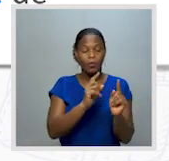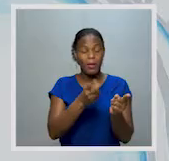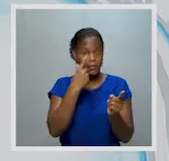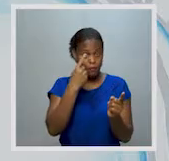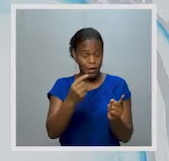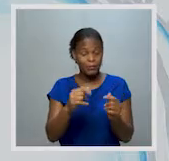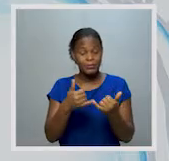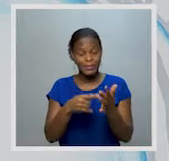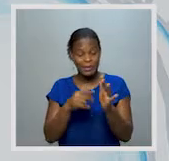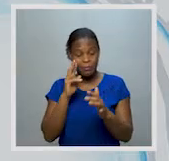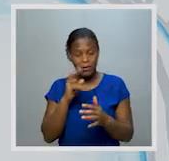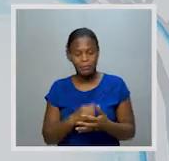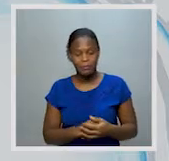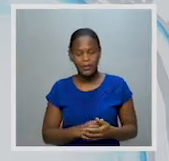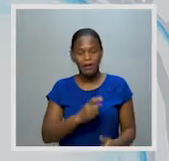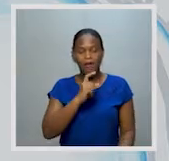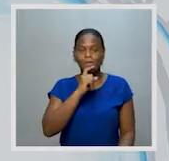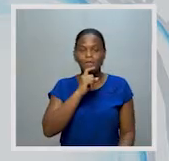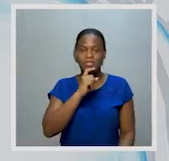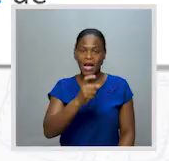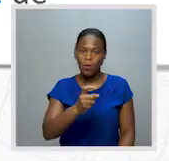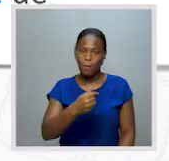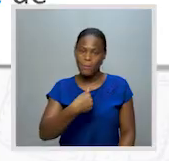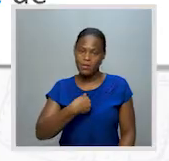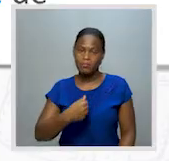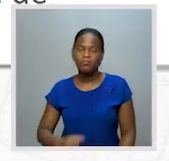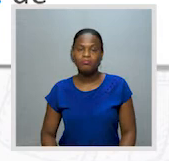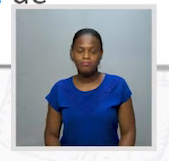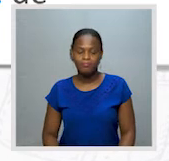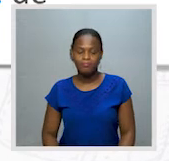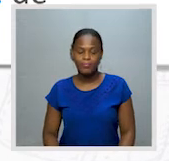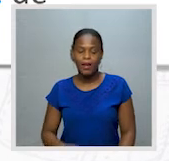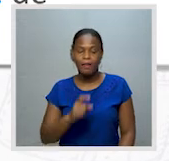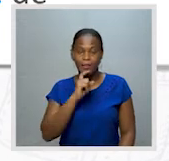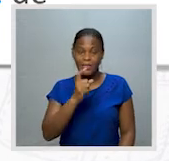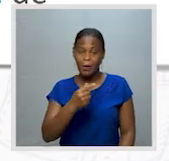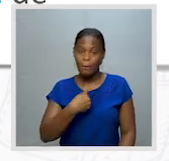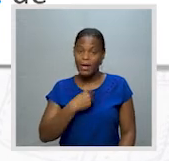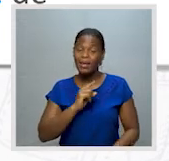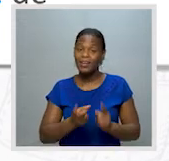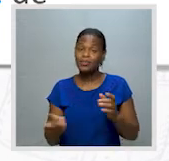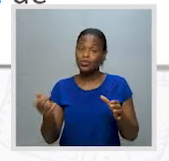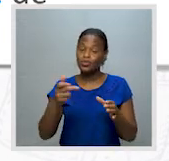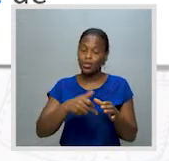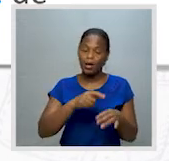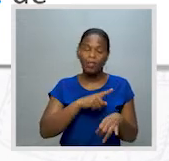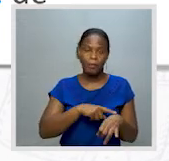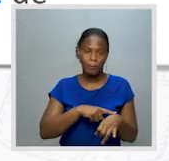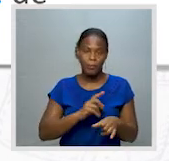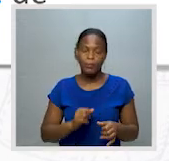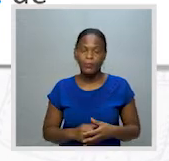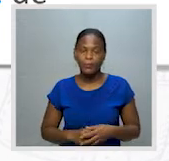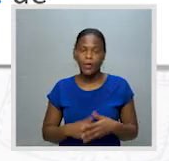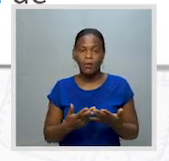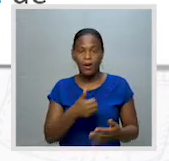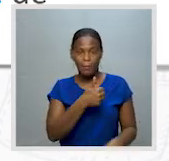o exemplo no quadro. Avisaram-me que chegariam a tempo.